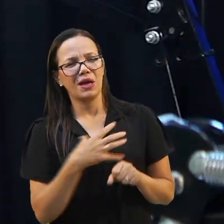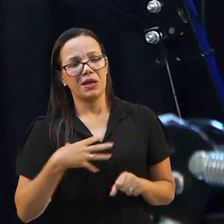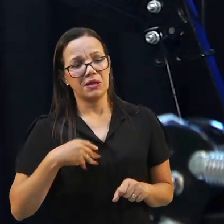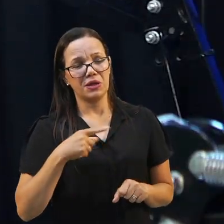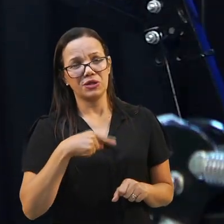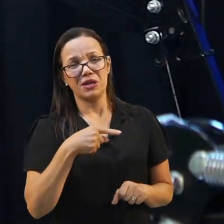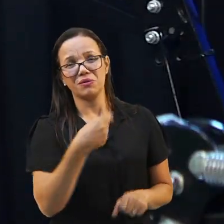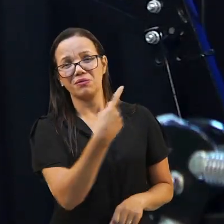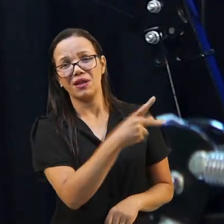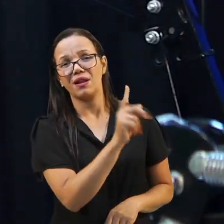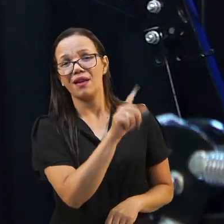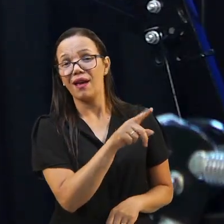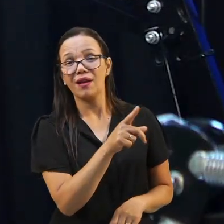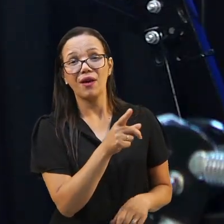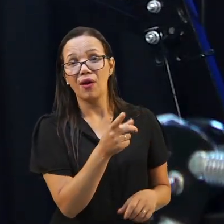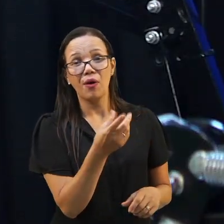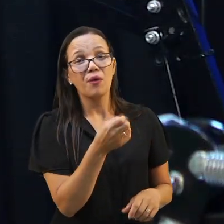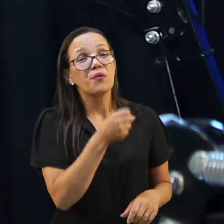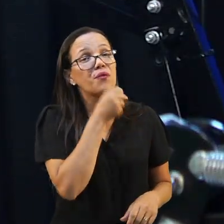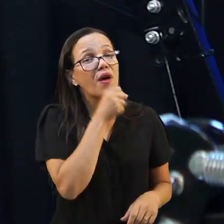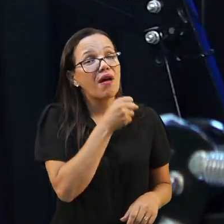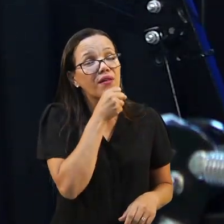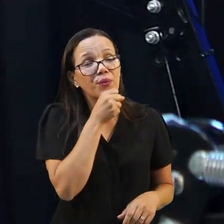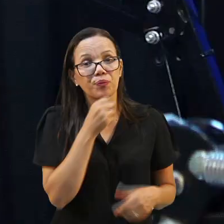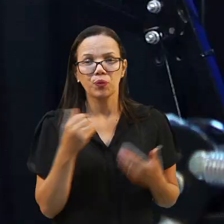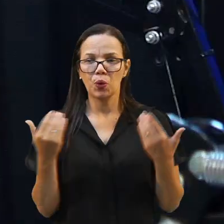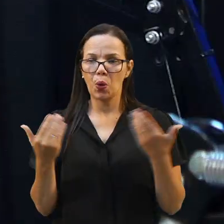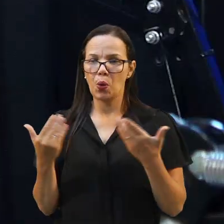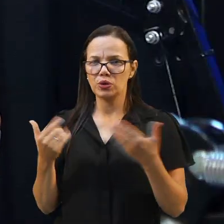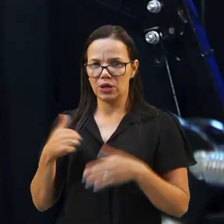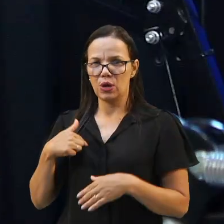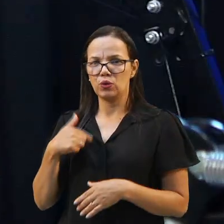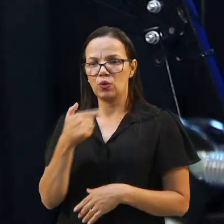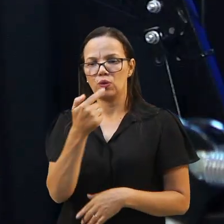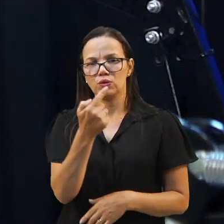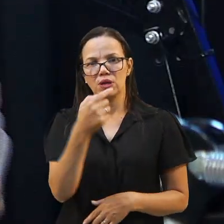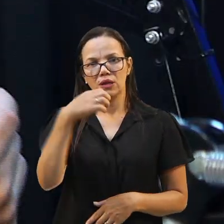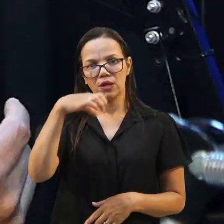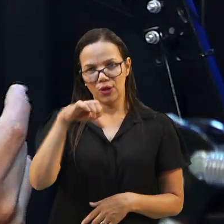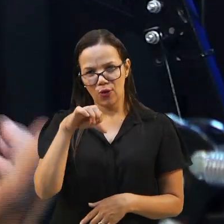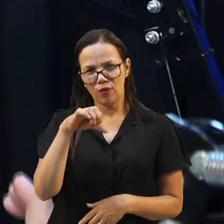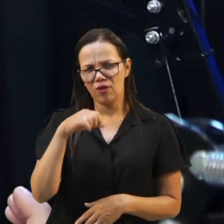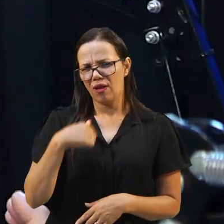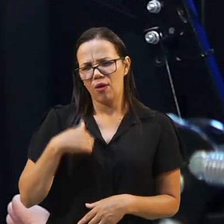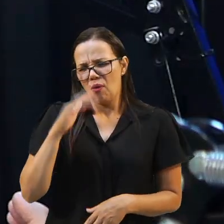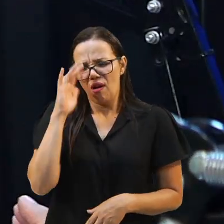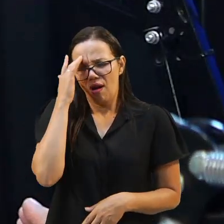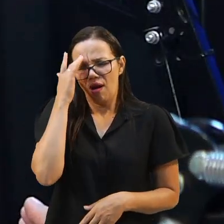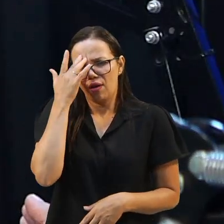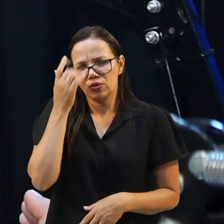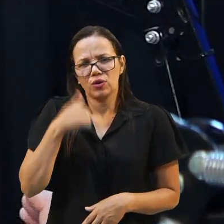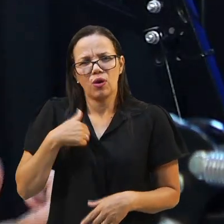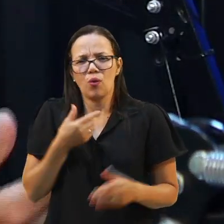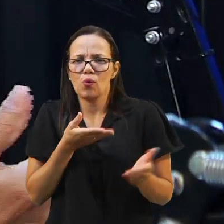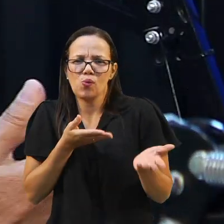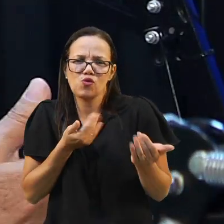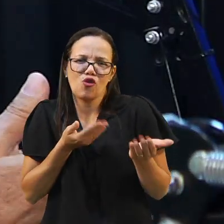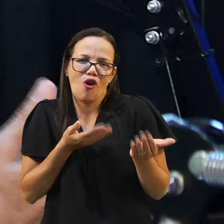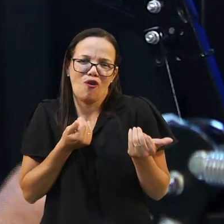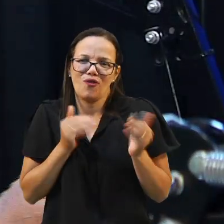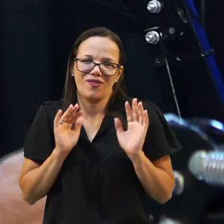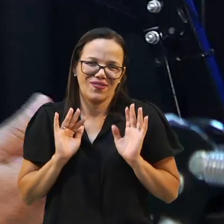velho. Hoje a gente tem, né, eu estou com 79, me considero um jovem, né?